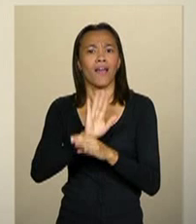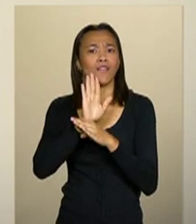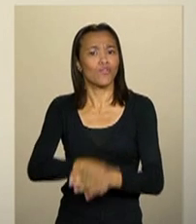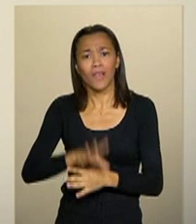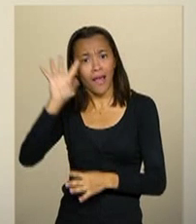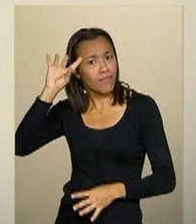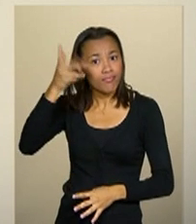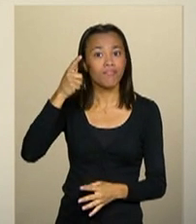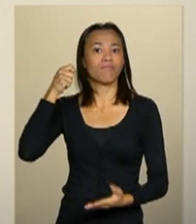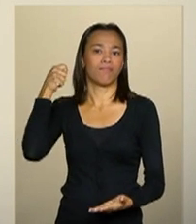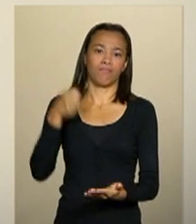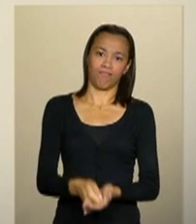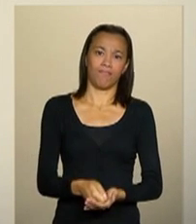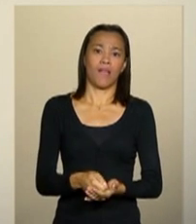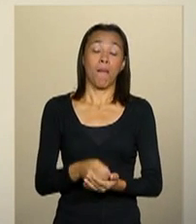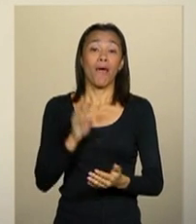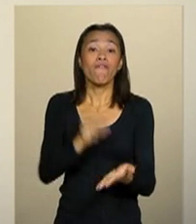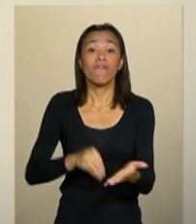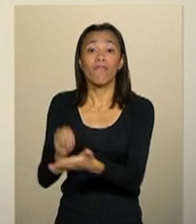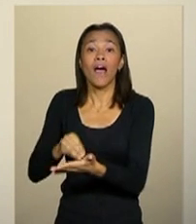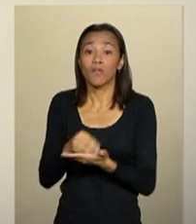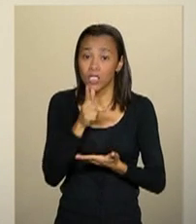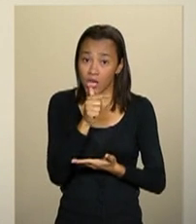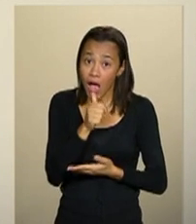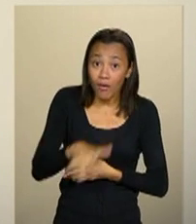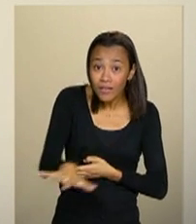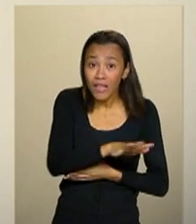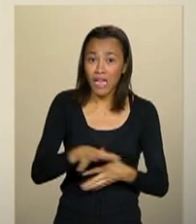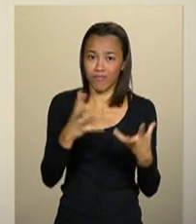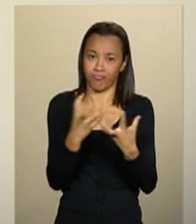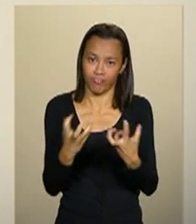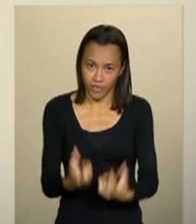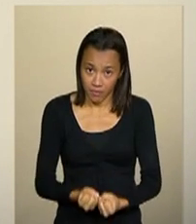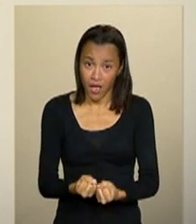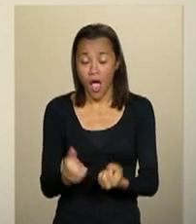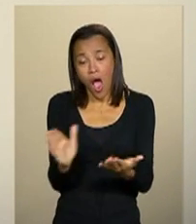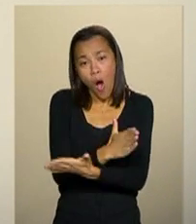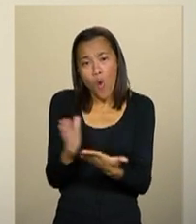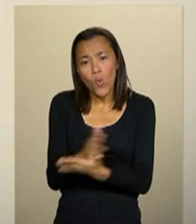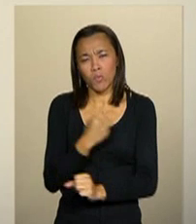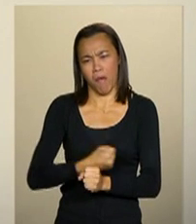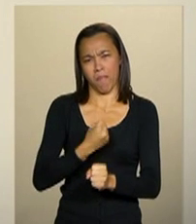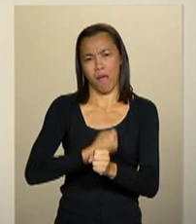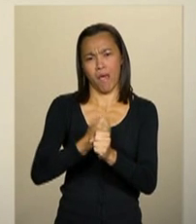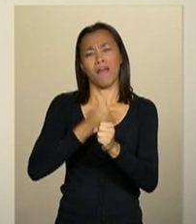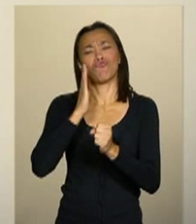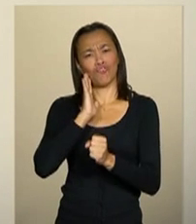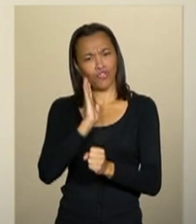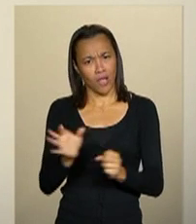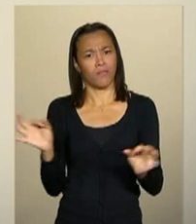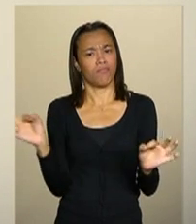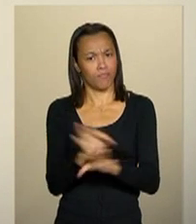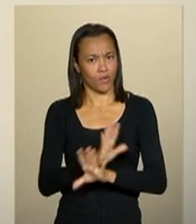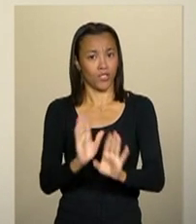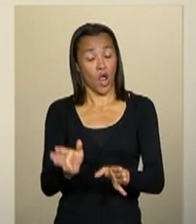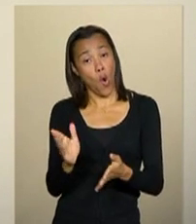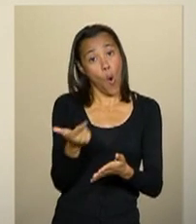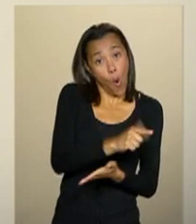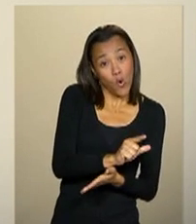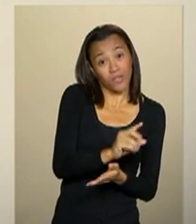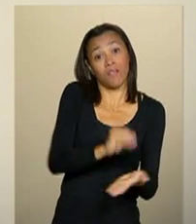soluções definitivas para falta d'água na região do semiárido algumas obras já estão concluídas